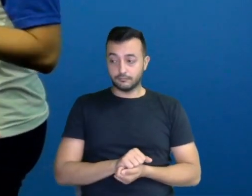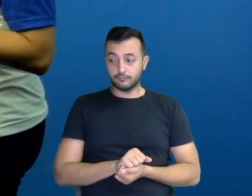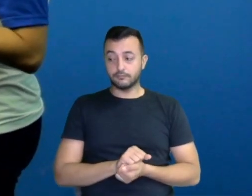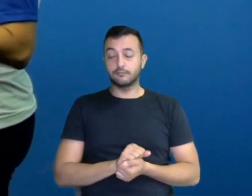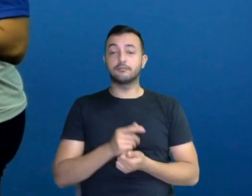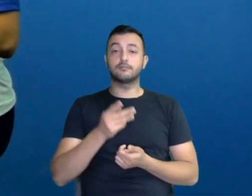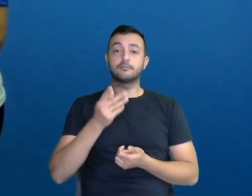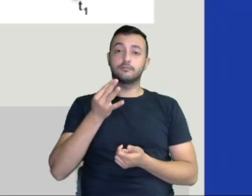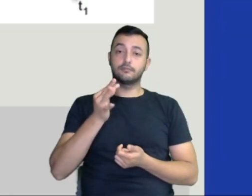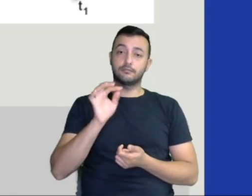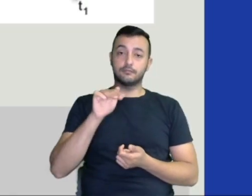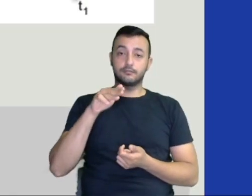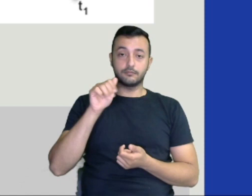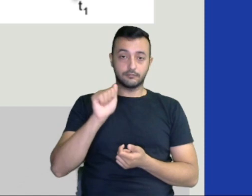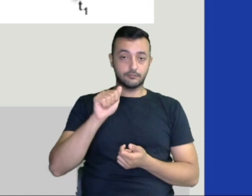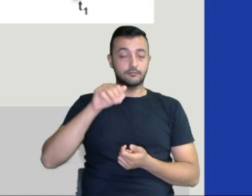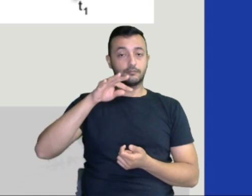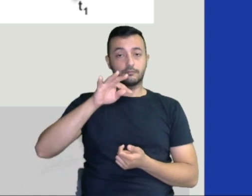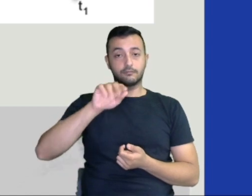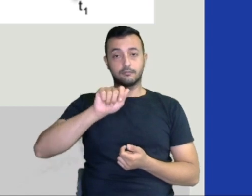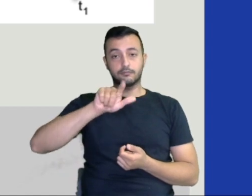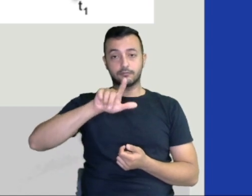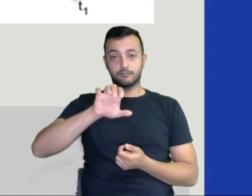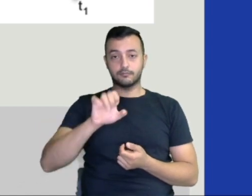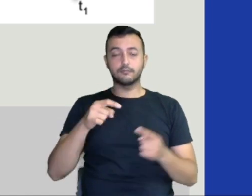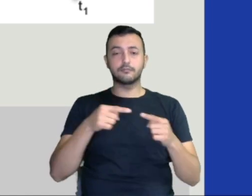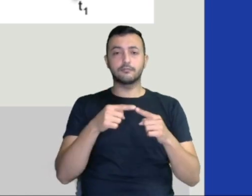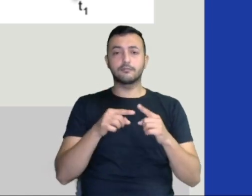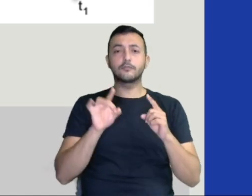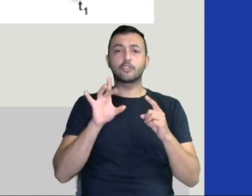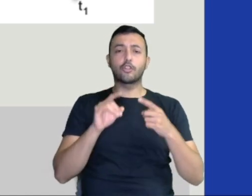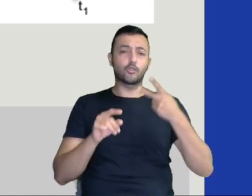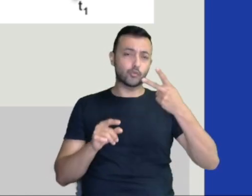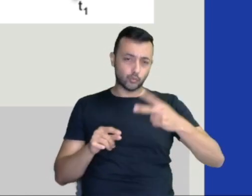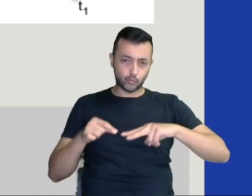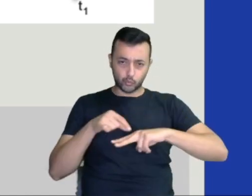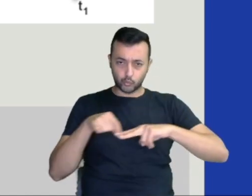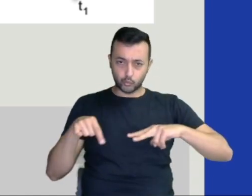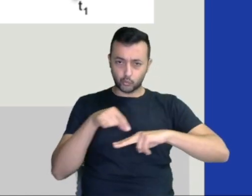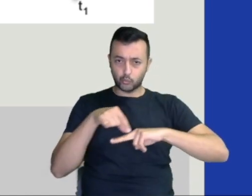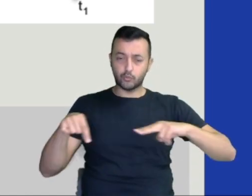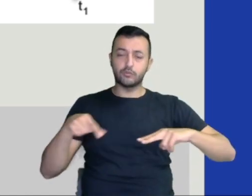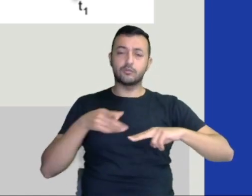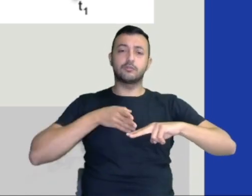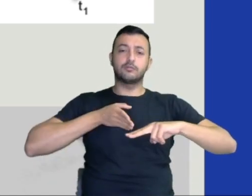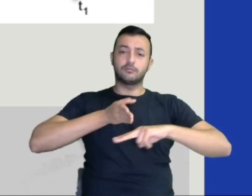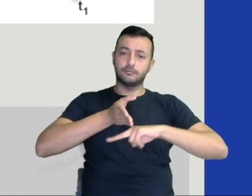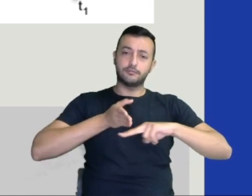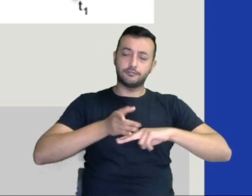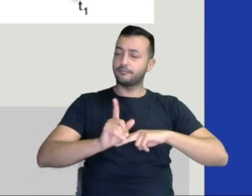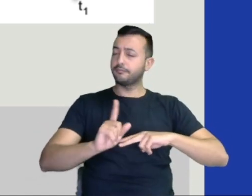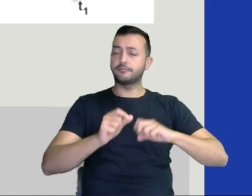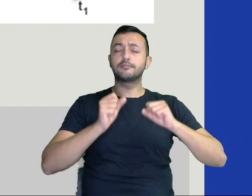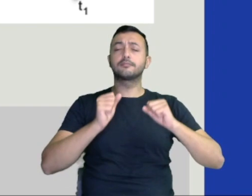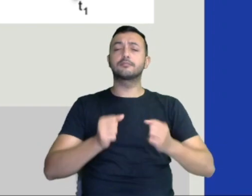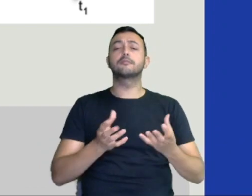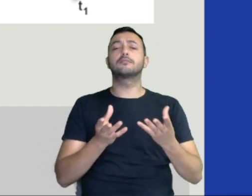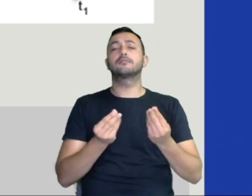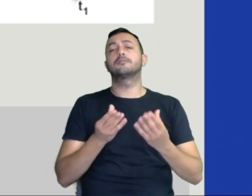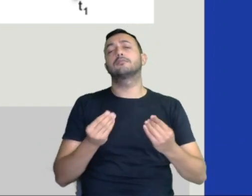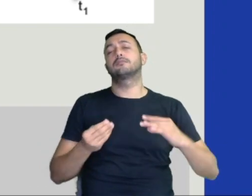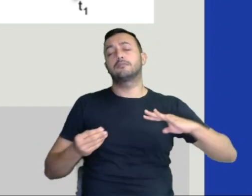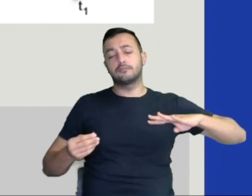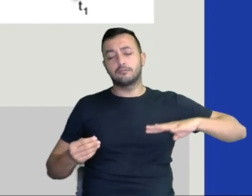o Teorema de Tales não se aplica só para duas transversais, para três paralelas. Não, a gente pode ter um feixe, várias retas